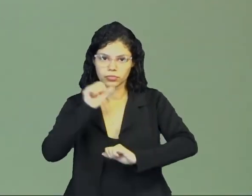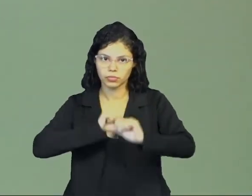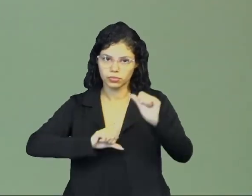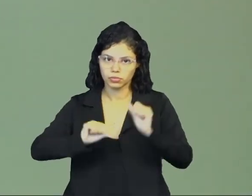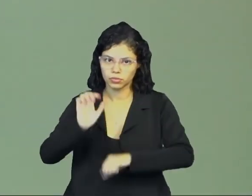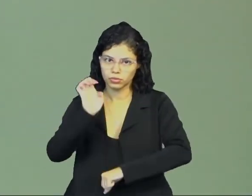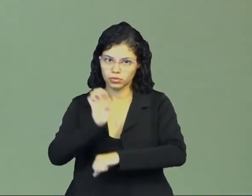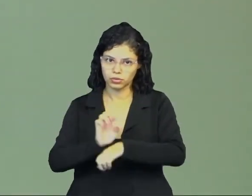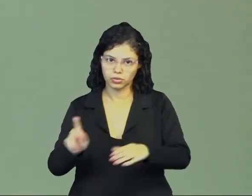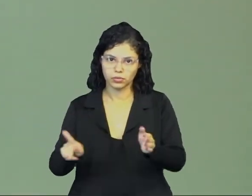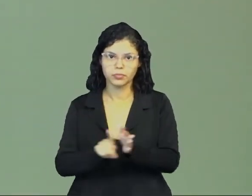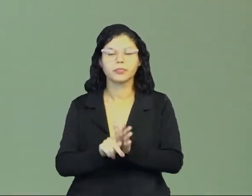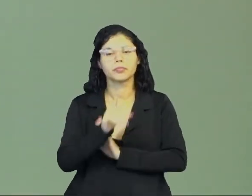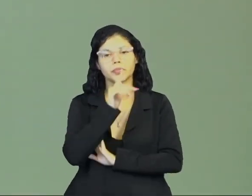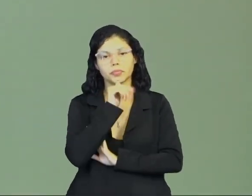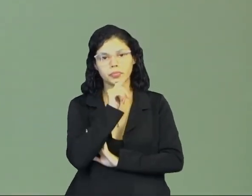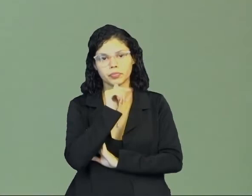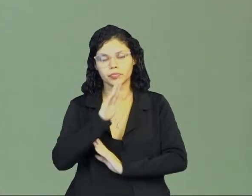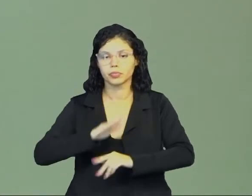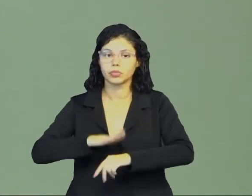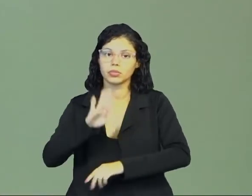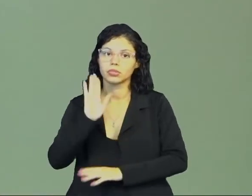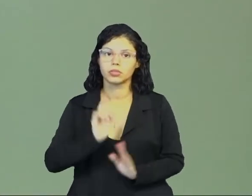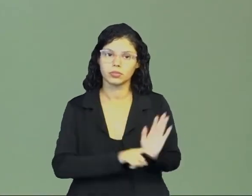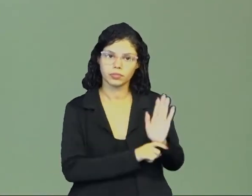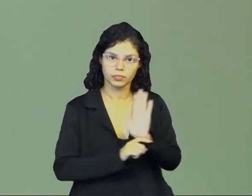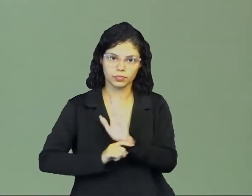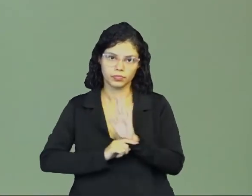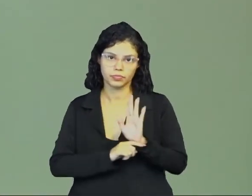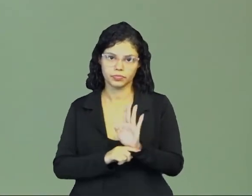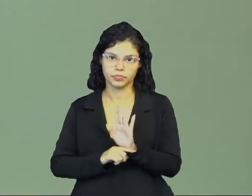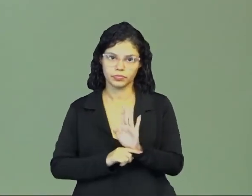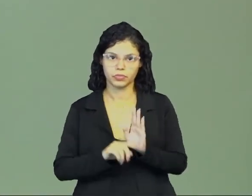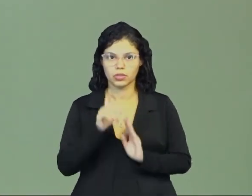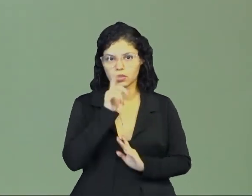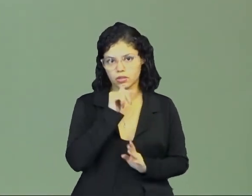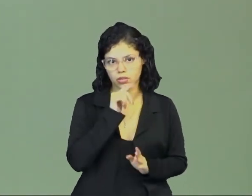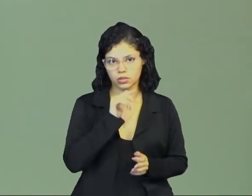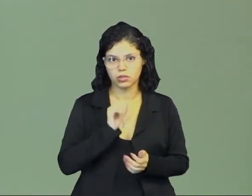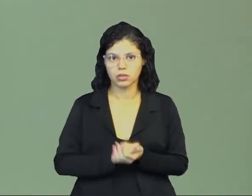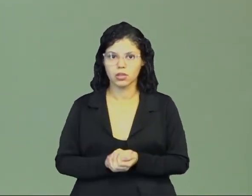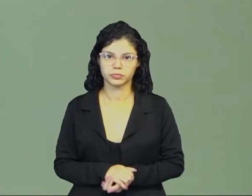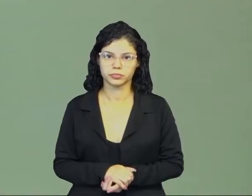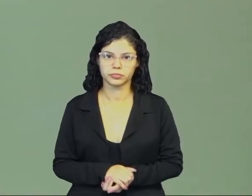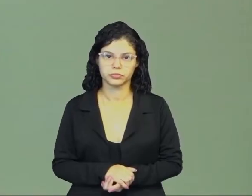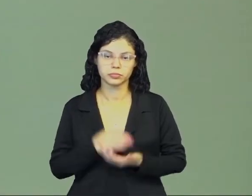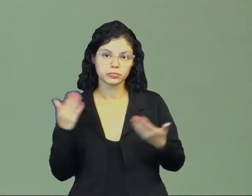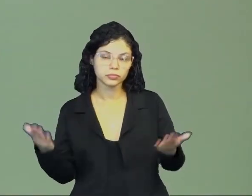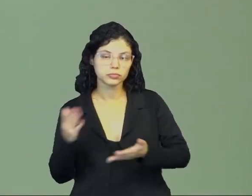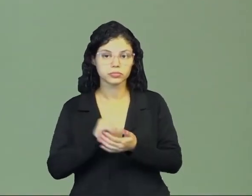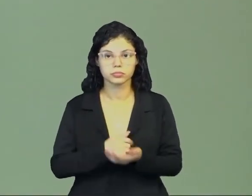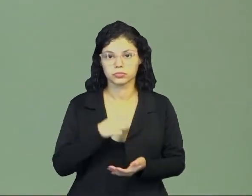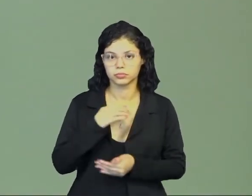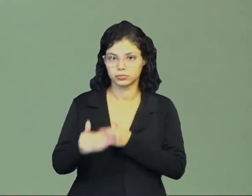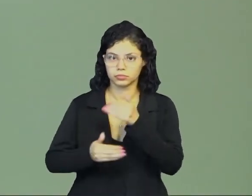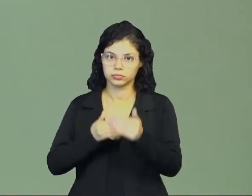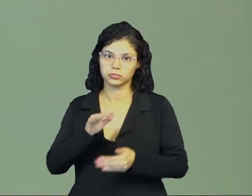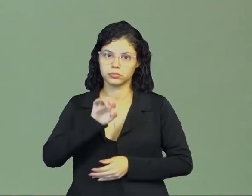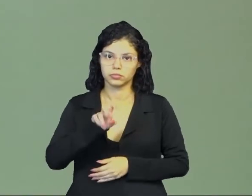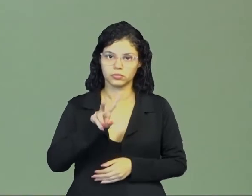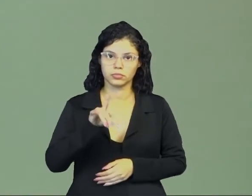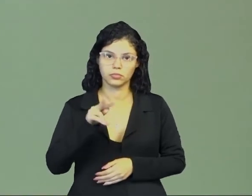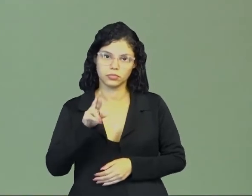mudança de estado físico da água. O mais representado aí seria a água em estado de vapor. Então nós temos o processo